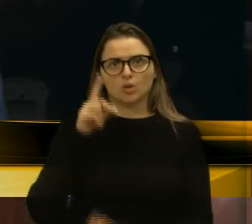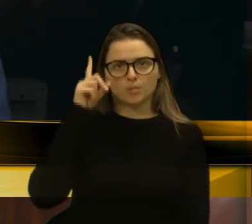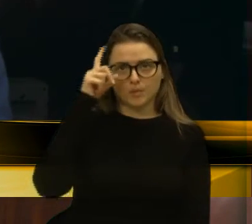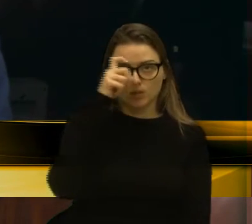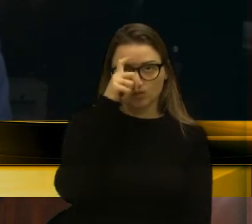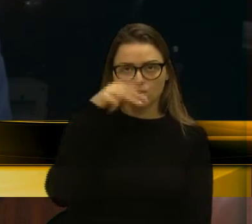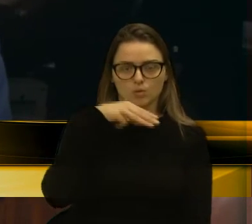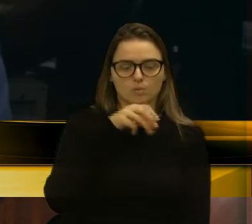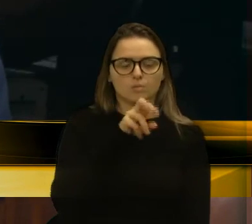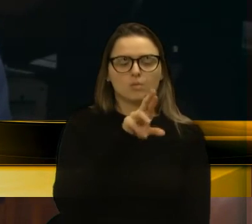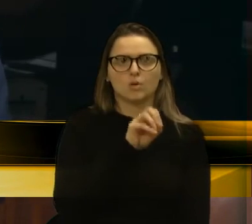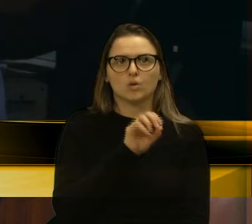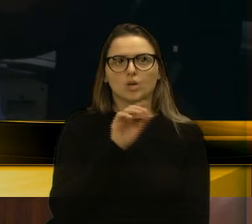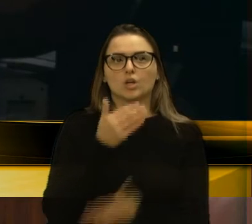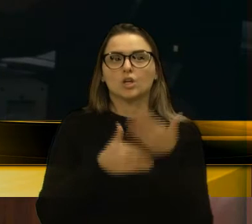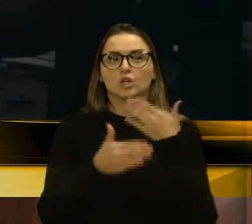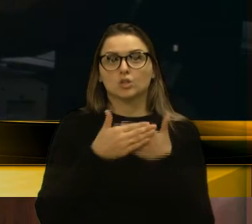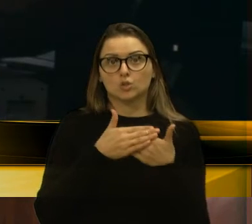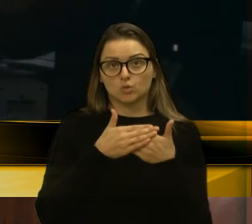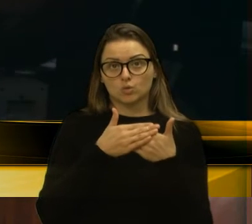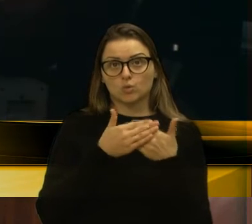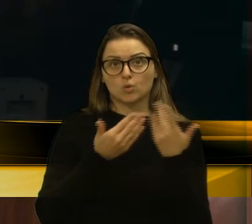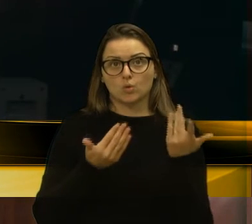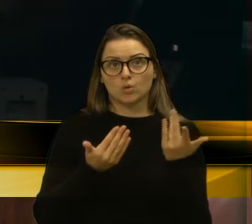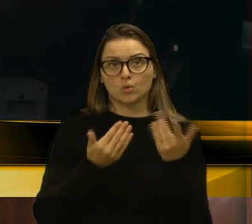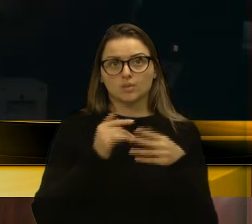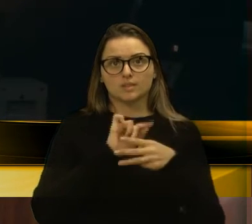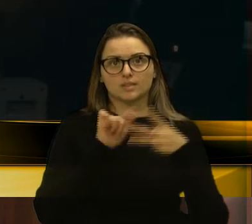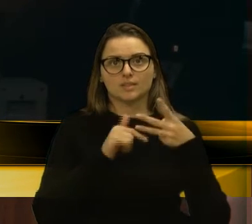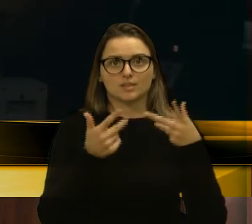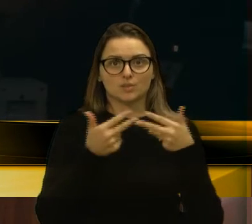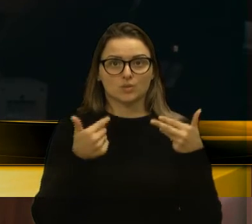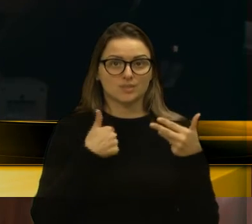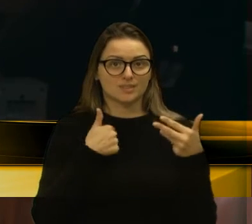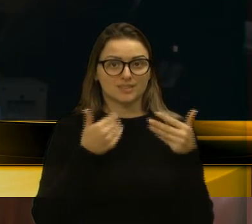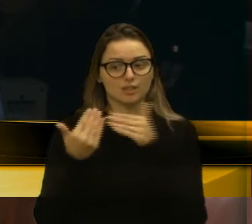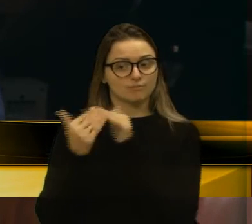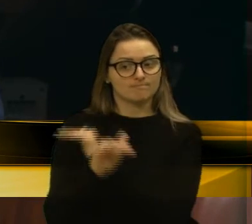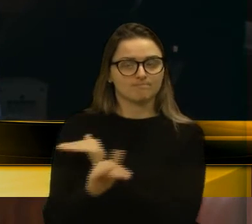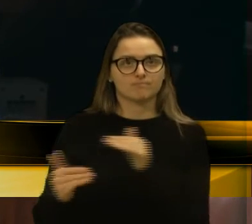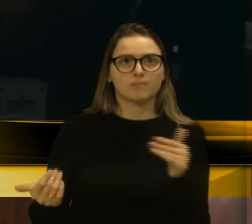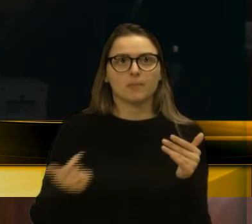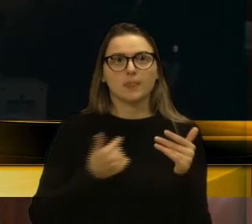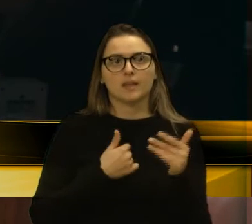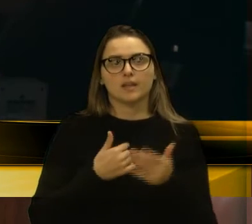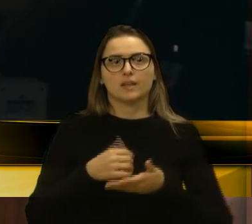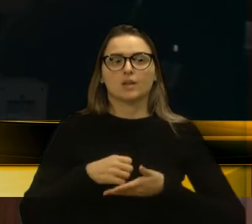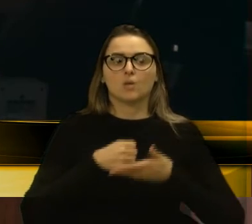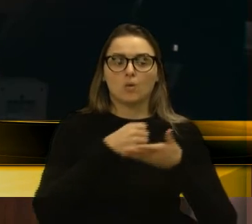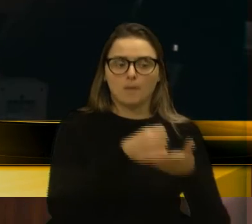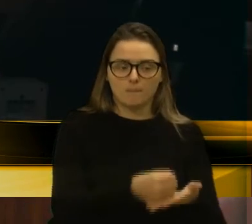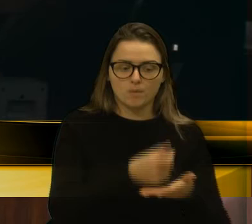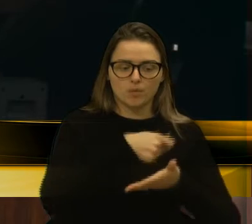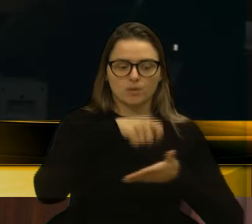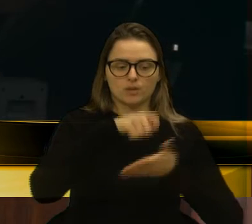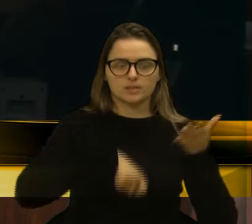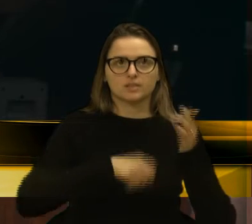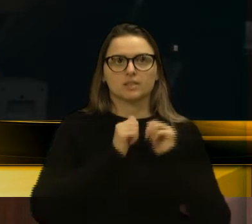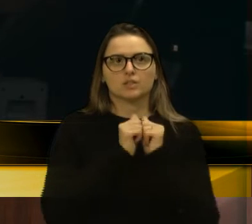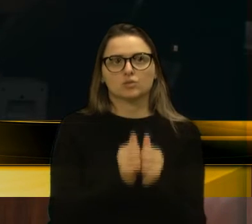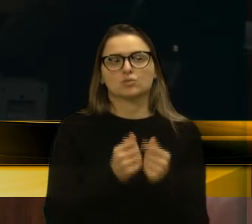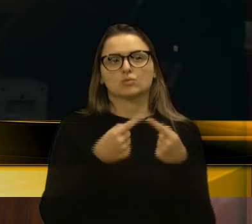todo o pacote não é ruim, mas tem 3 questões graves que eu quero abordar agora. Então eu emprestei apoio, né, assinei junto, mas vou votar